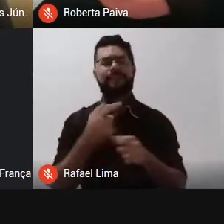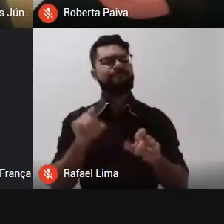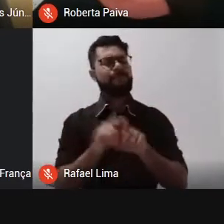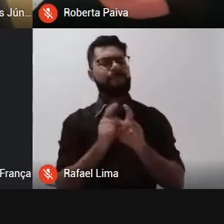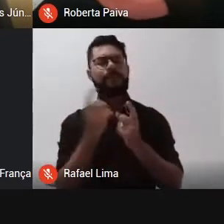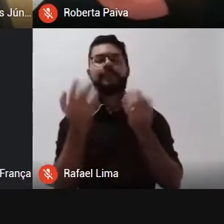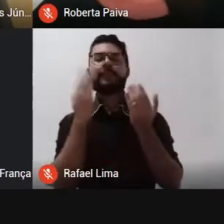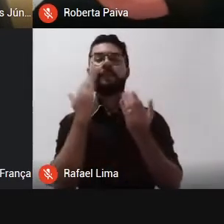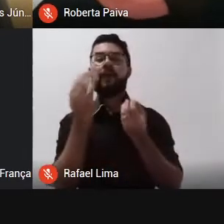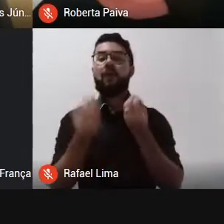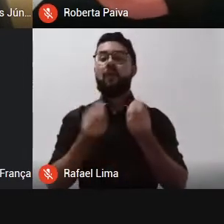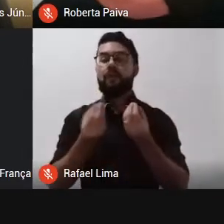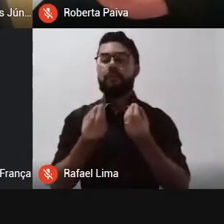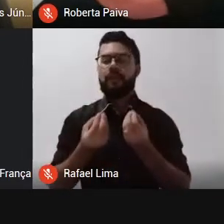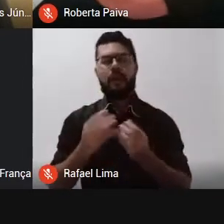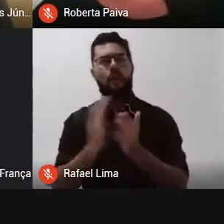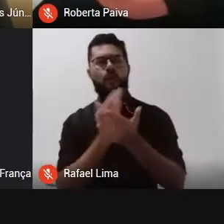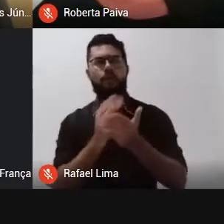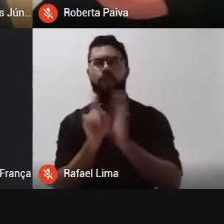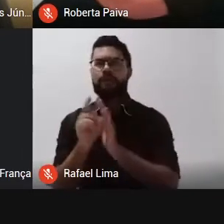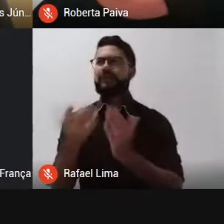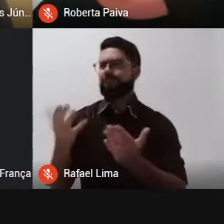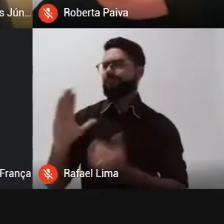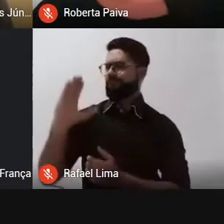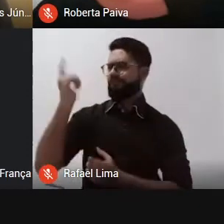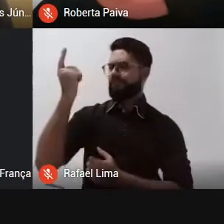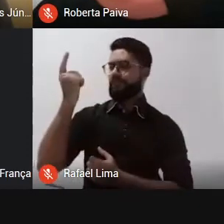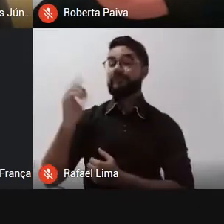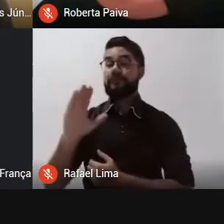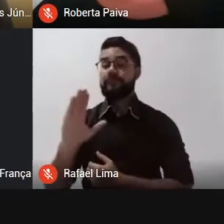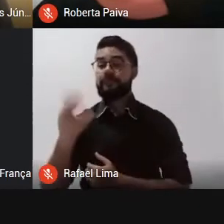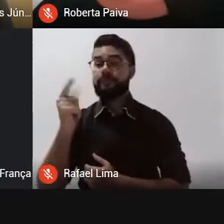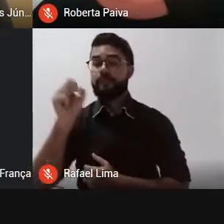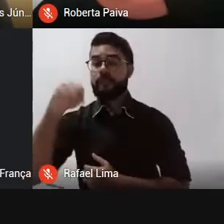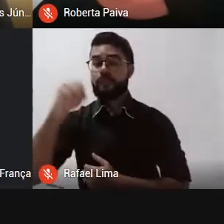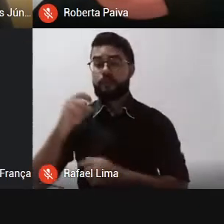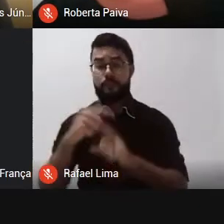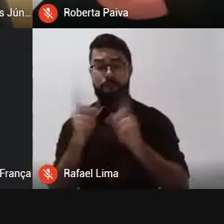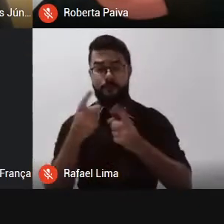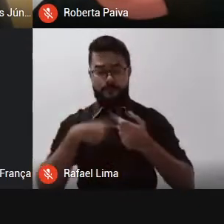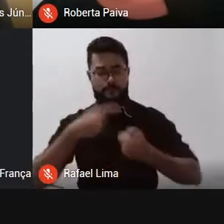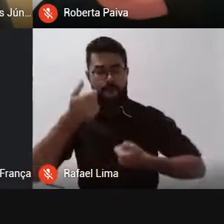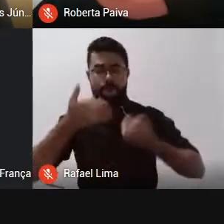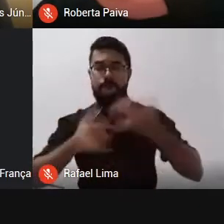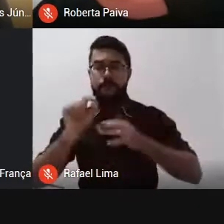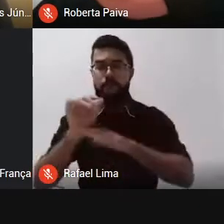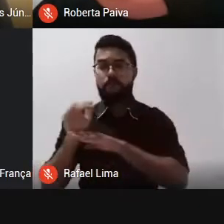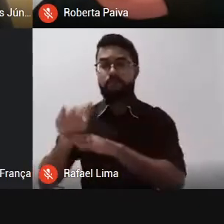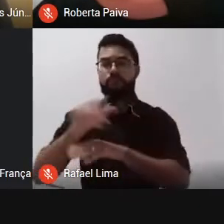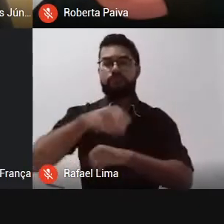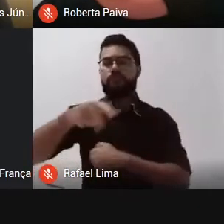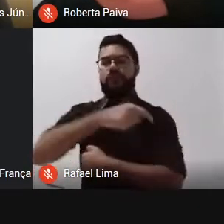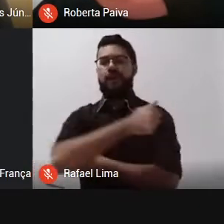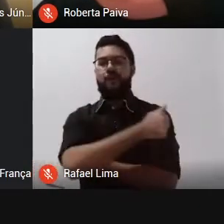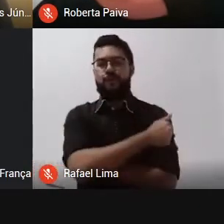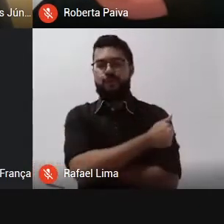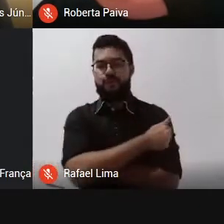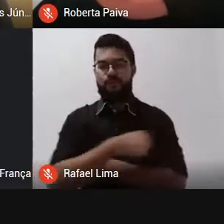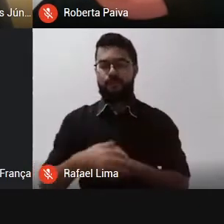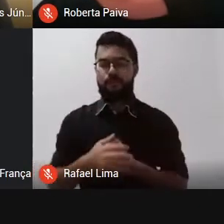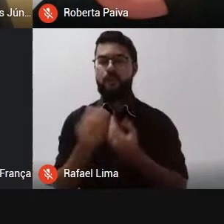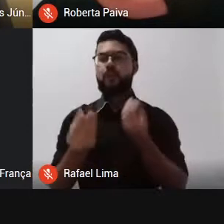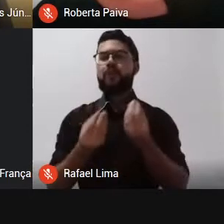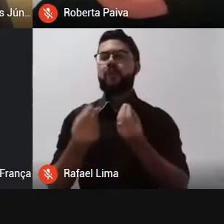pode perguntar, Rinaldo, isso é muito óbvio, mas é um óbvio que tem que estar ratificado constantemente para o aluno. Então, o que a gente pode